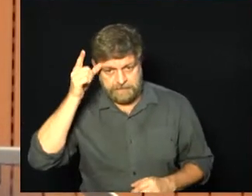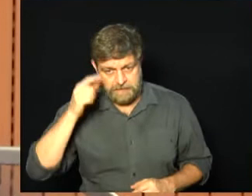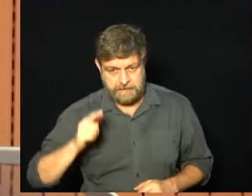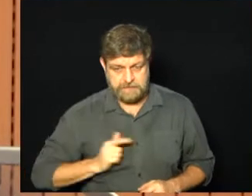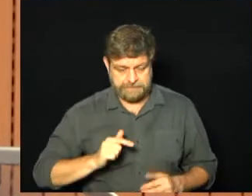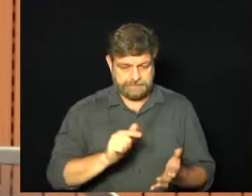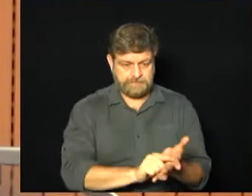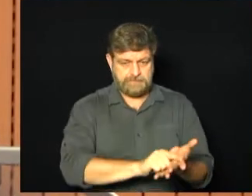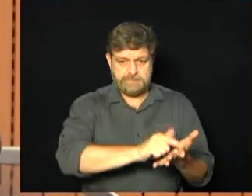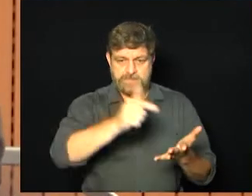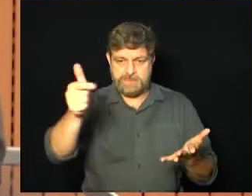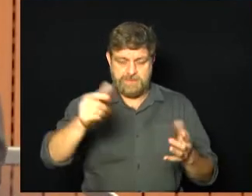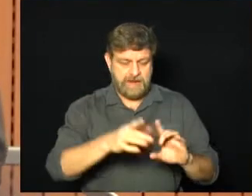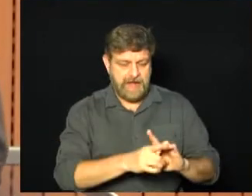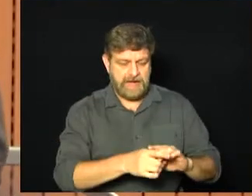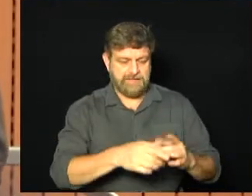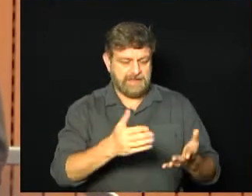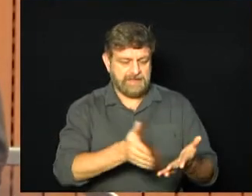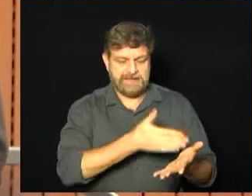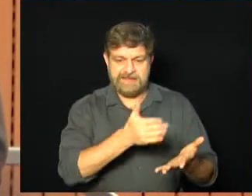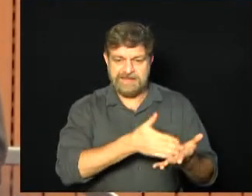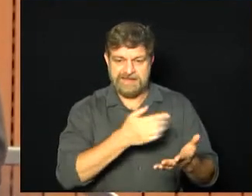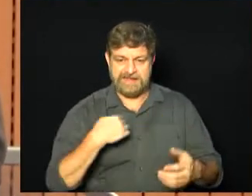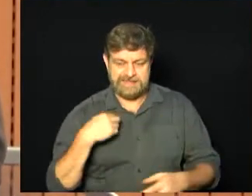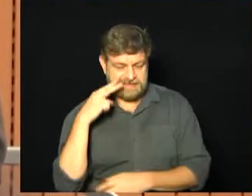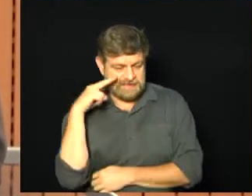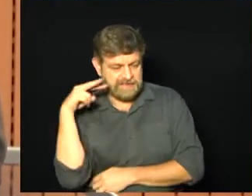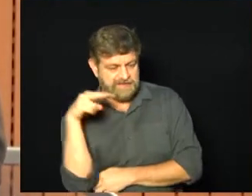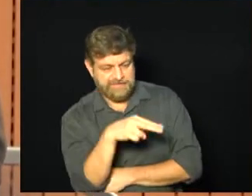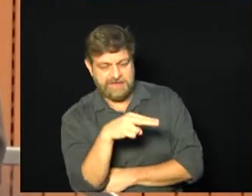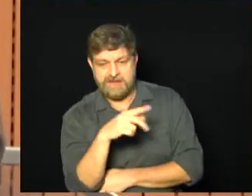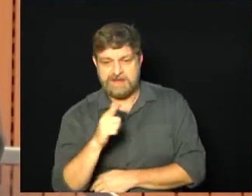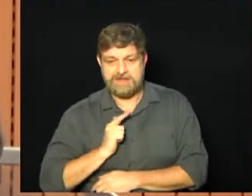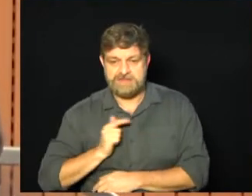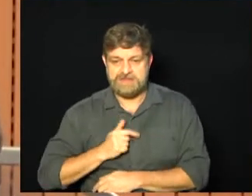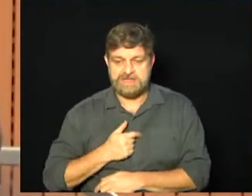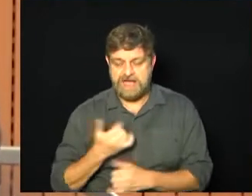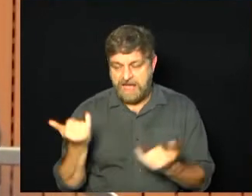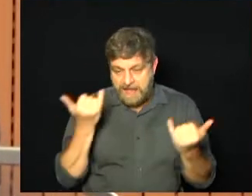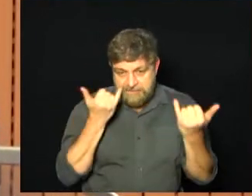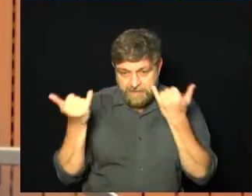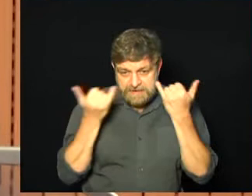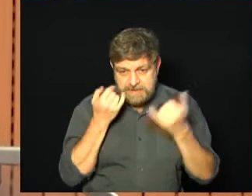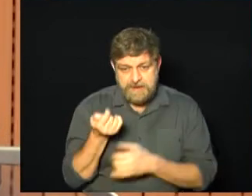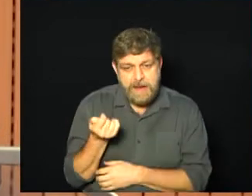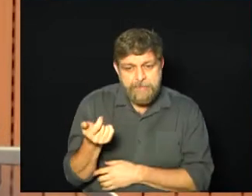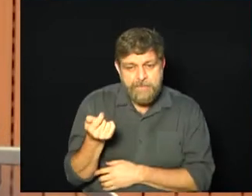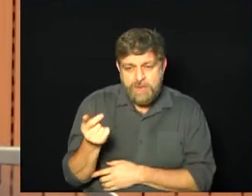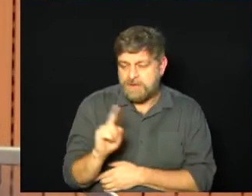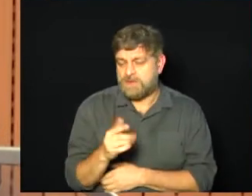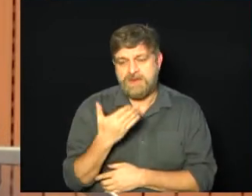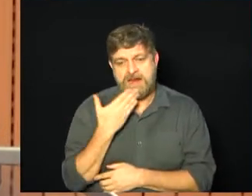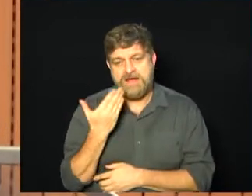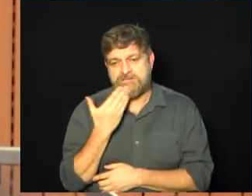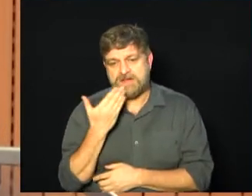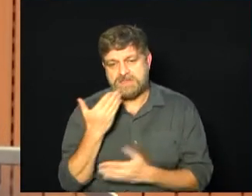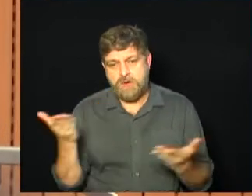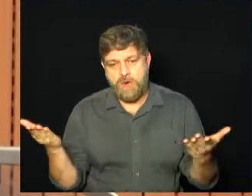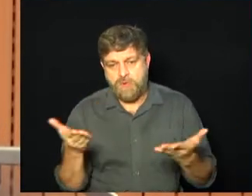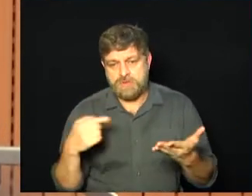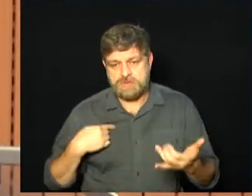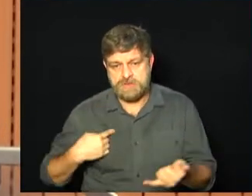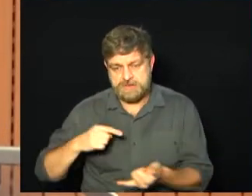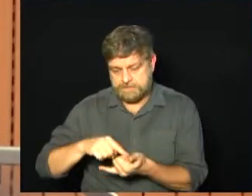jornal era livre em cima da mesa para a gente assistir, numa época em que o acesso à informação não era tão fácil como hoje na palma da mão